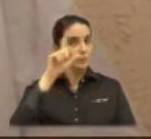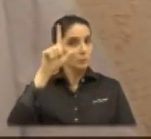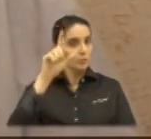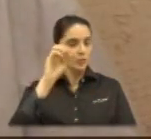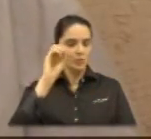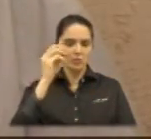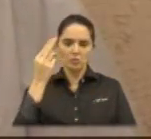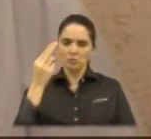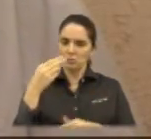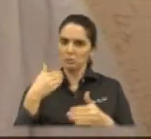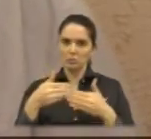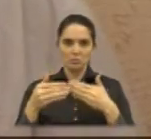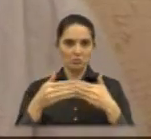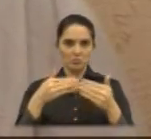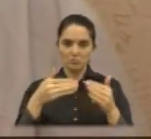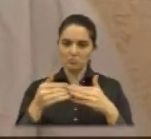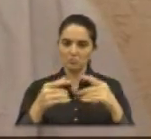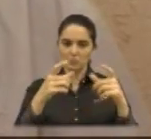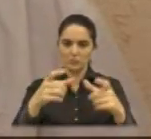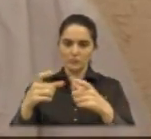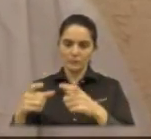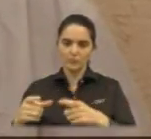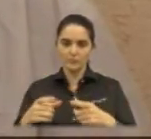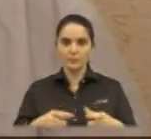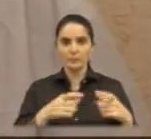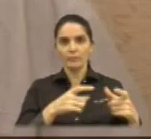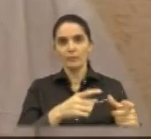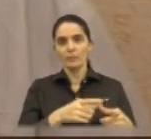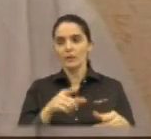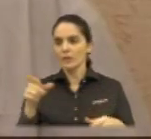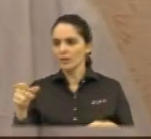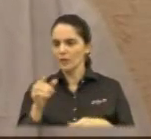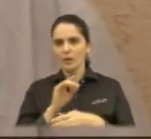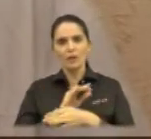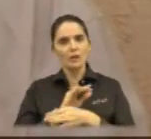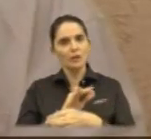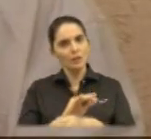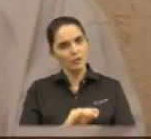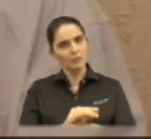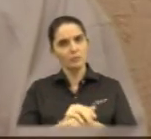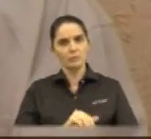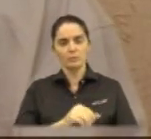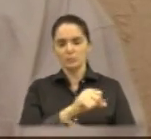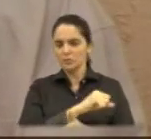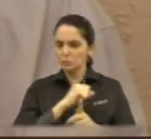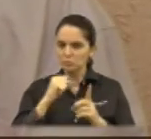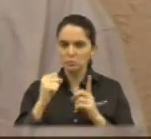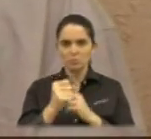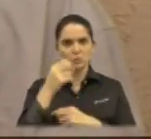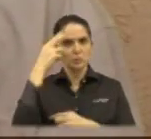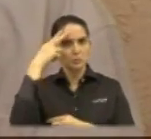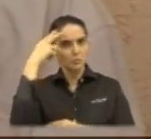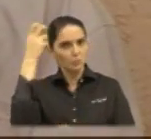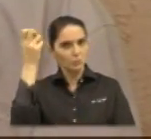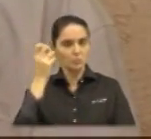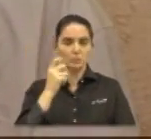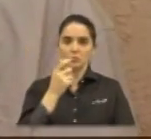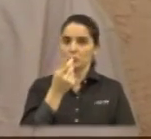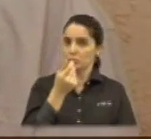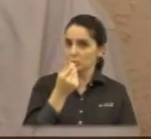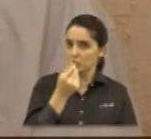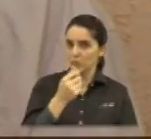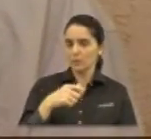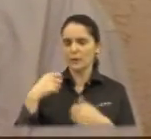ela produziu para a sociedade, para a cultura, para a economia, seja para onde for, né, Farid? Ela tem que